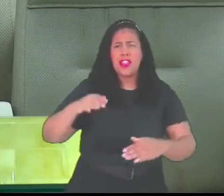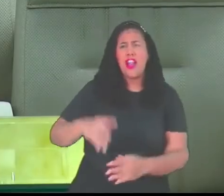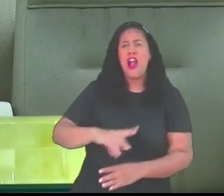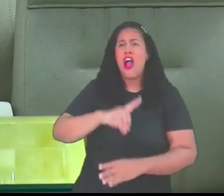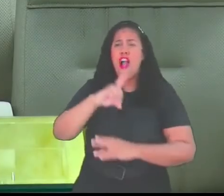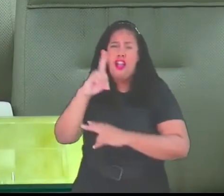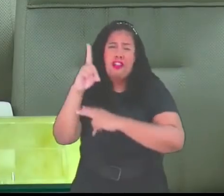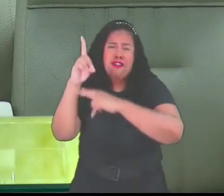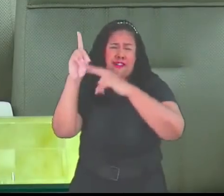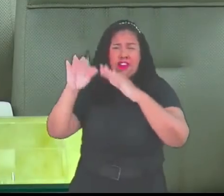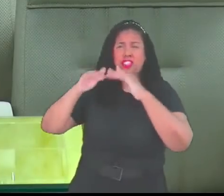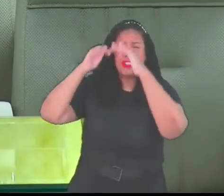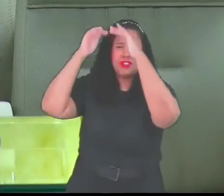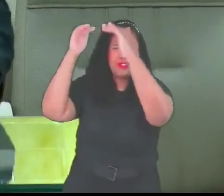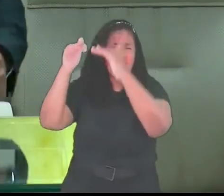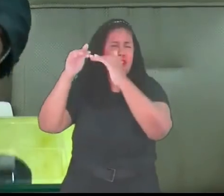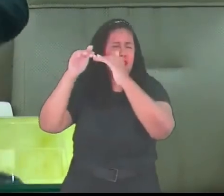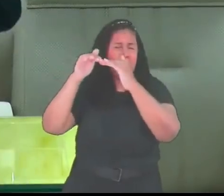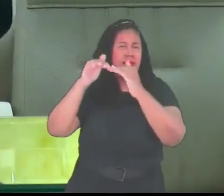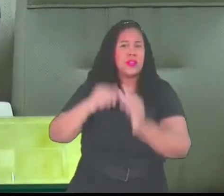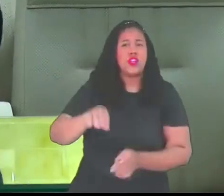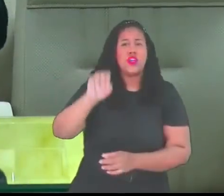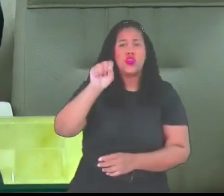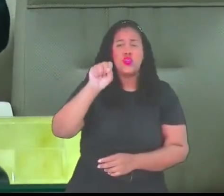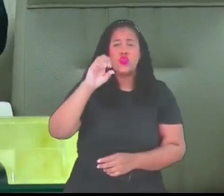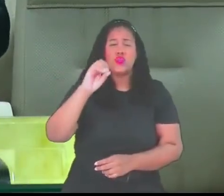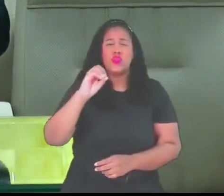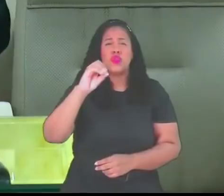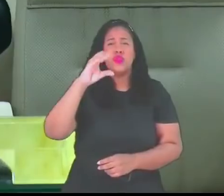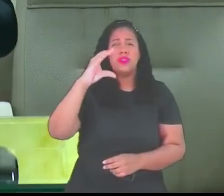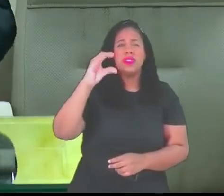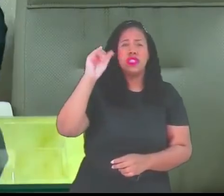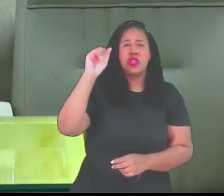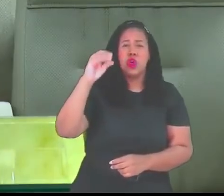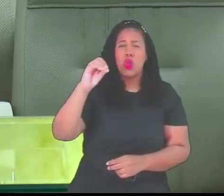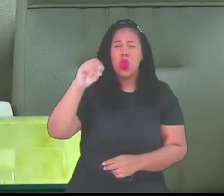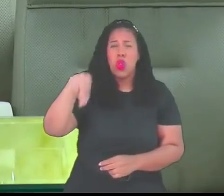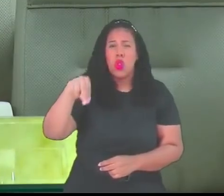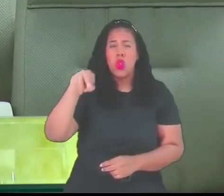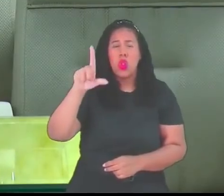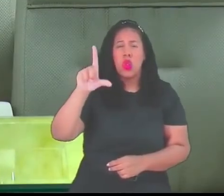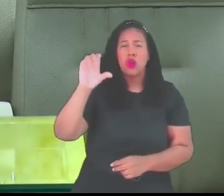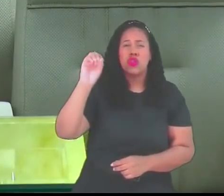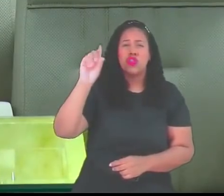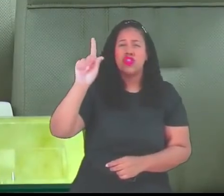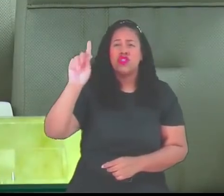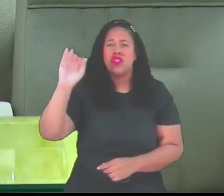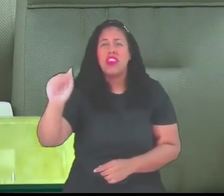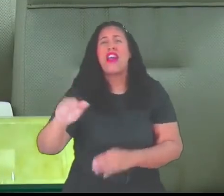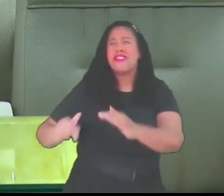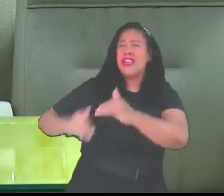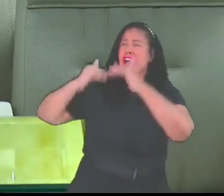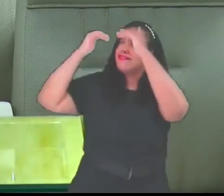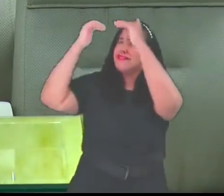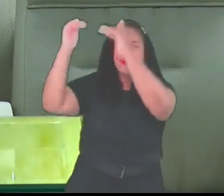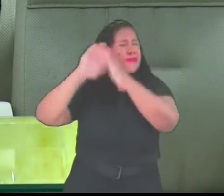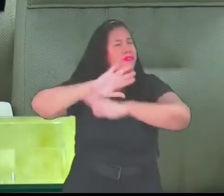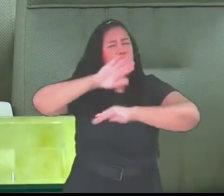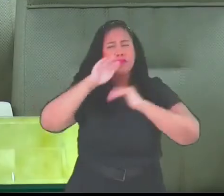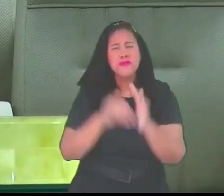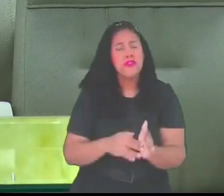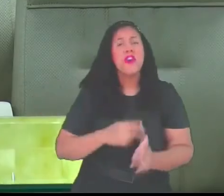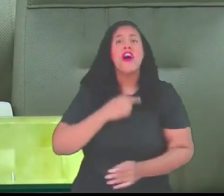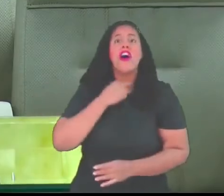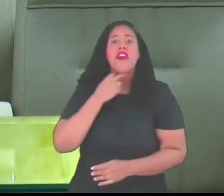da sociologia. A voz de Deus está acima da psicologia. A voz de Deus está acima do direito. A Bíblia diz